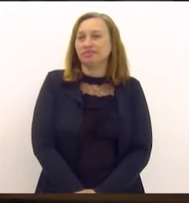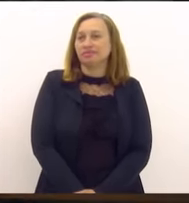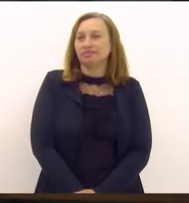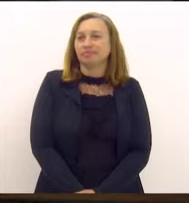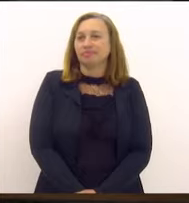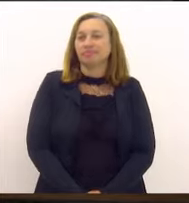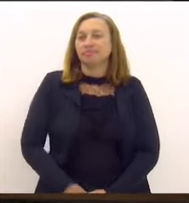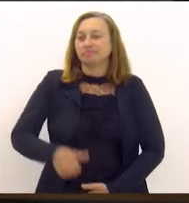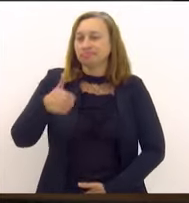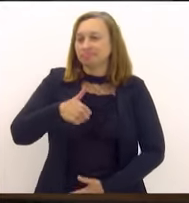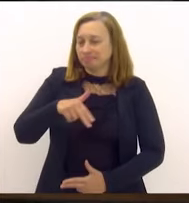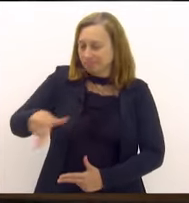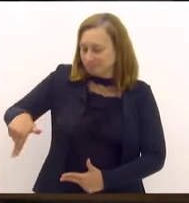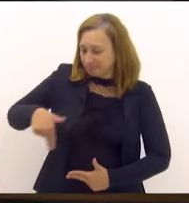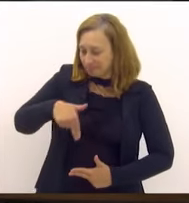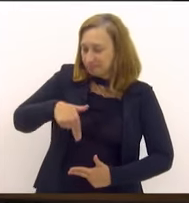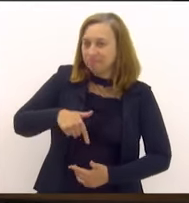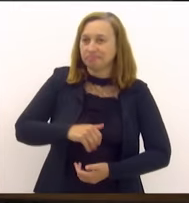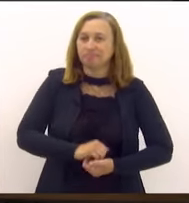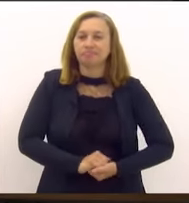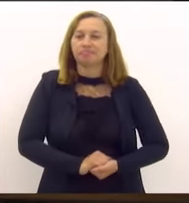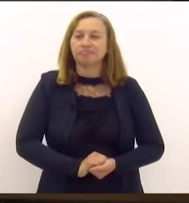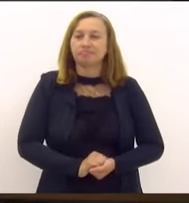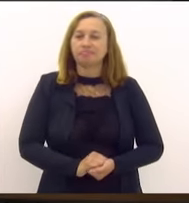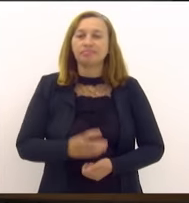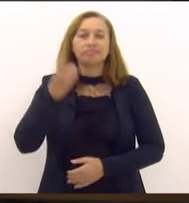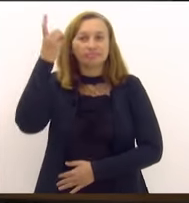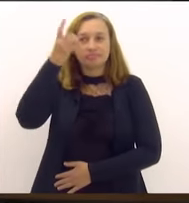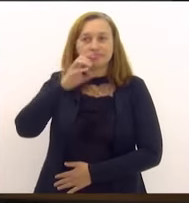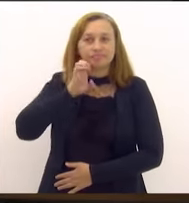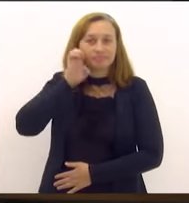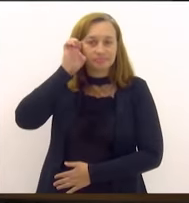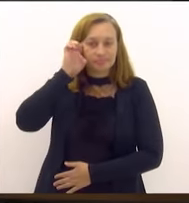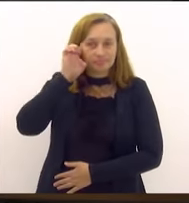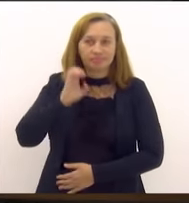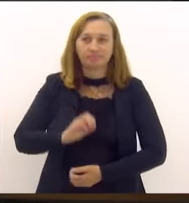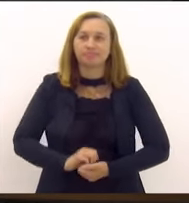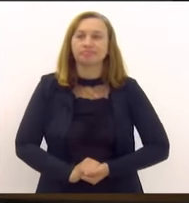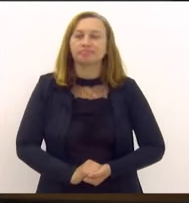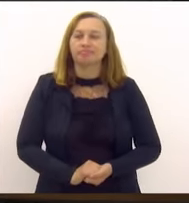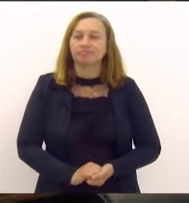Primeira oradora escrita é a deputada Érica.